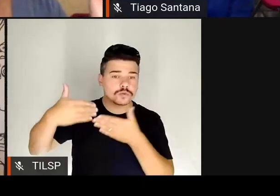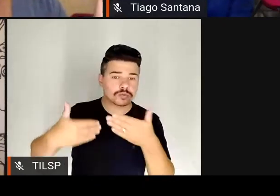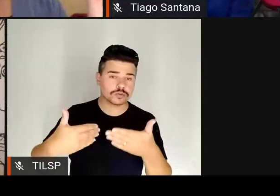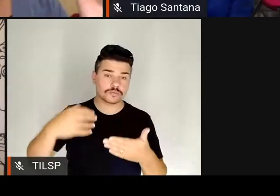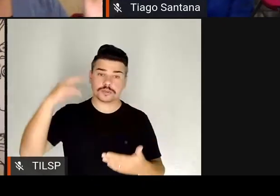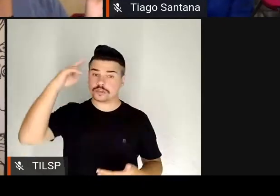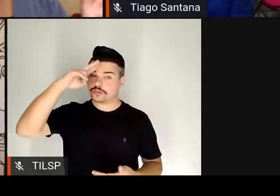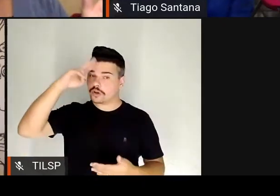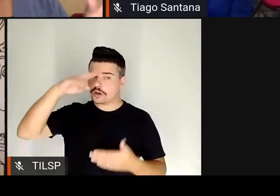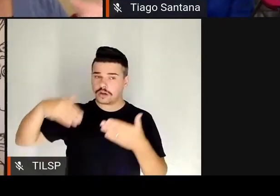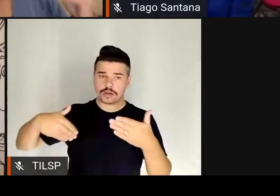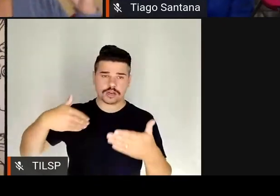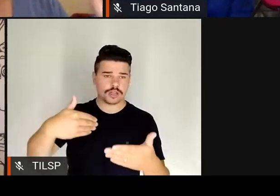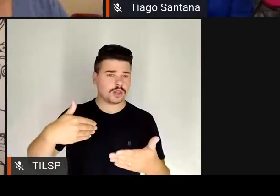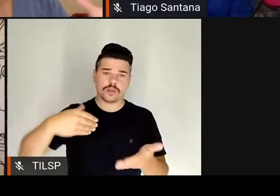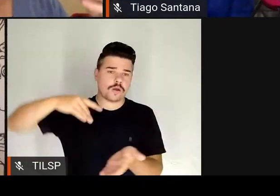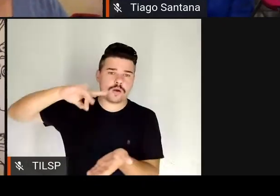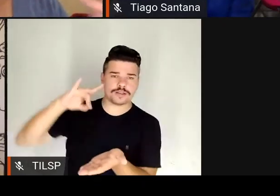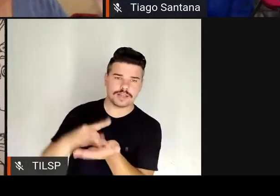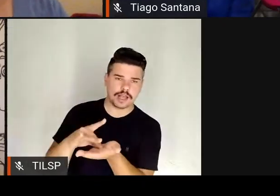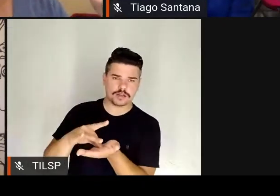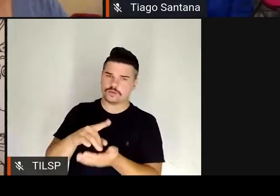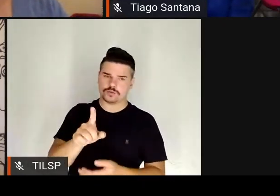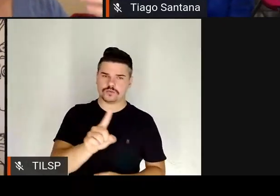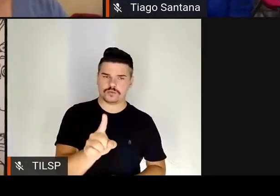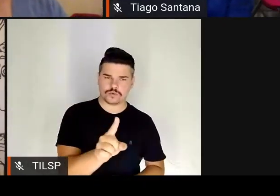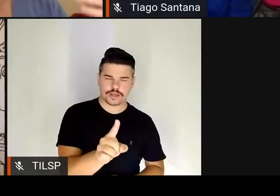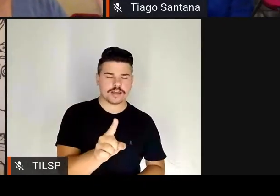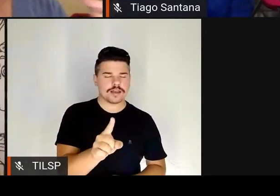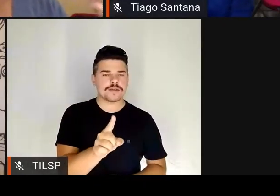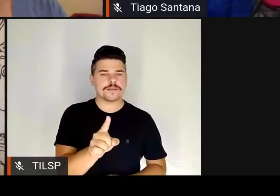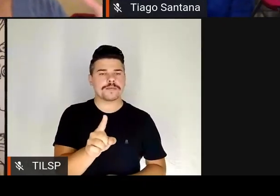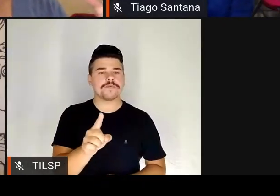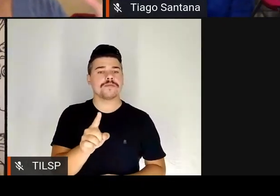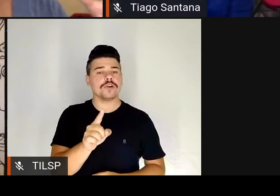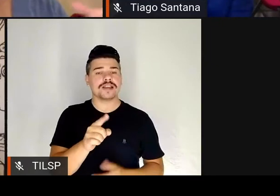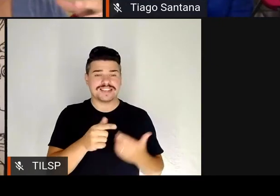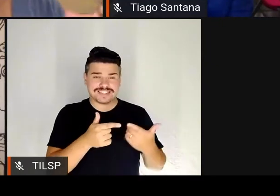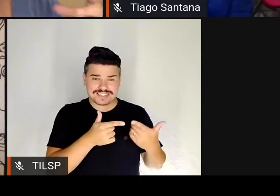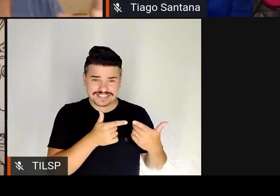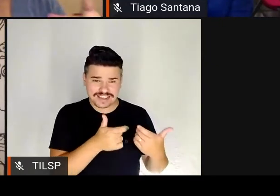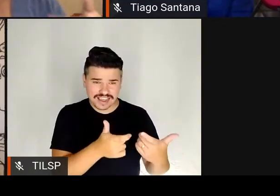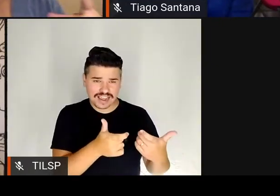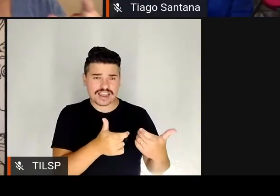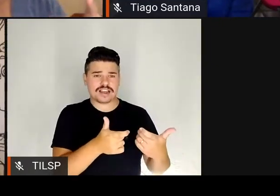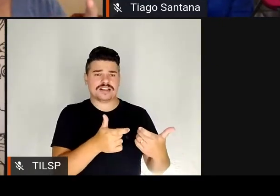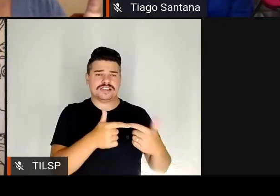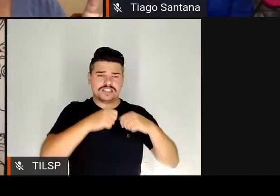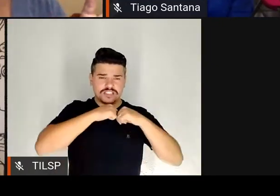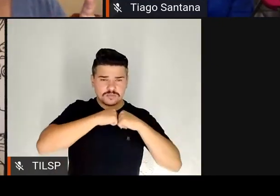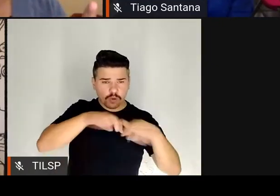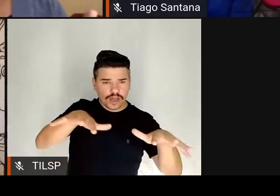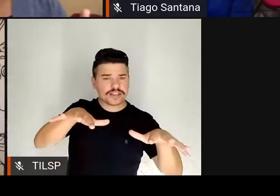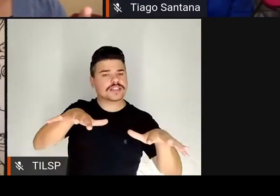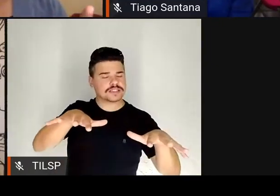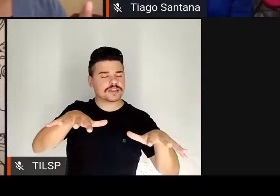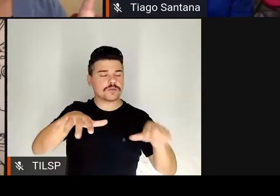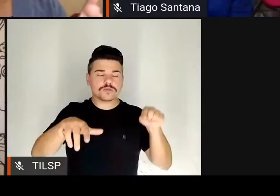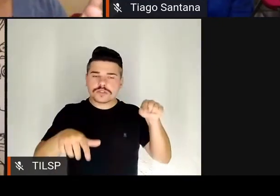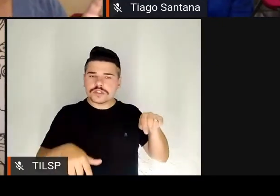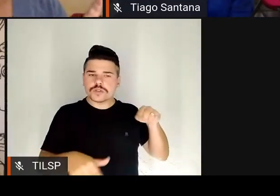que isso foi construído historicamente, isso não é dado, né, que foi durante esse movimento de guerra